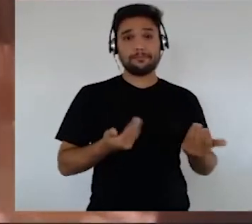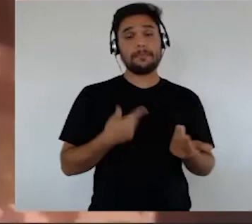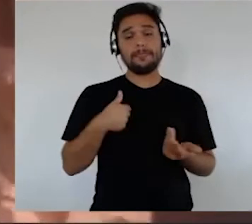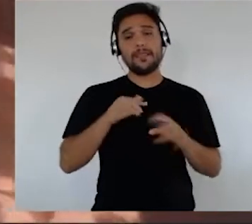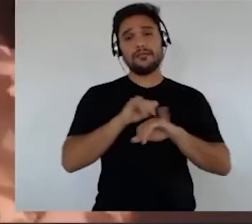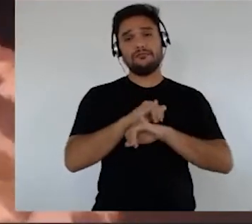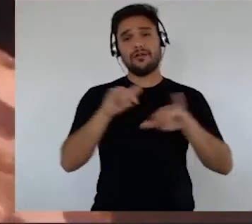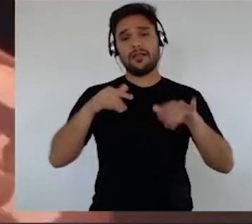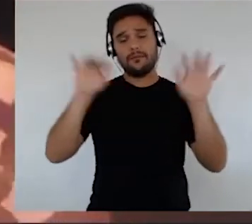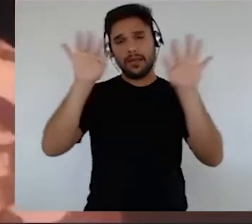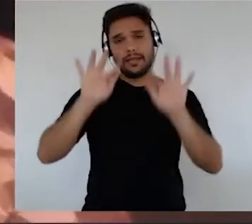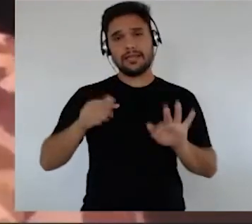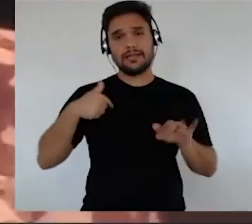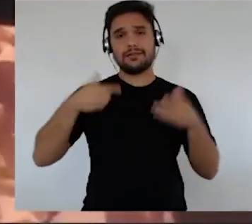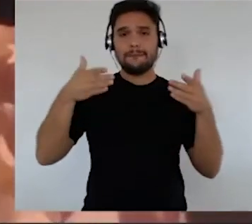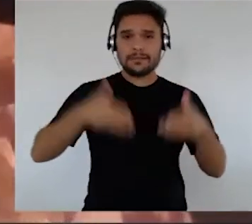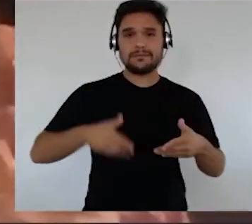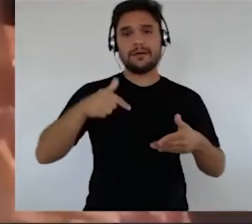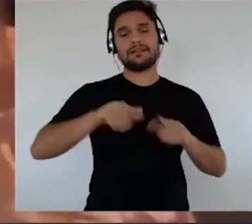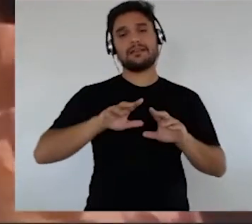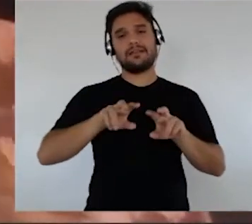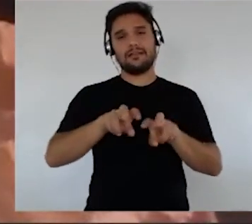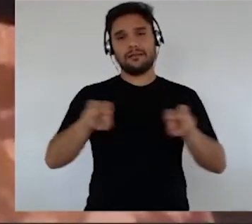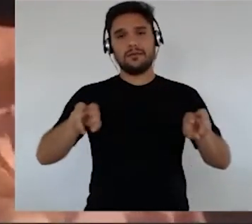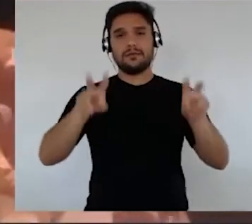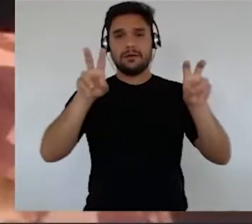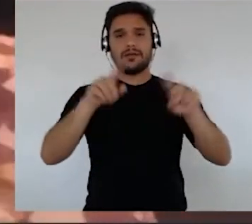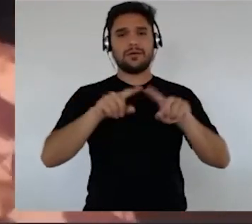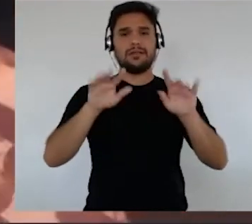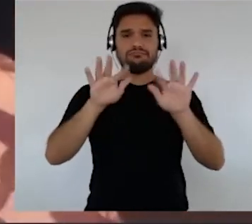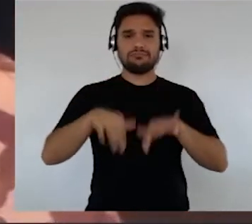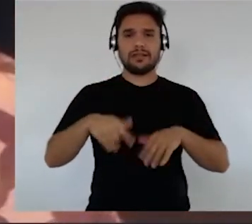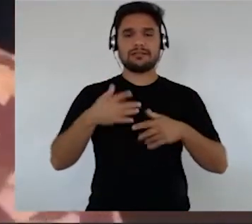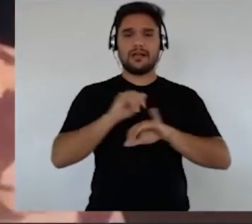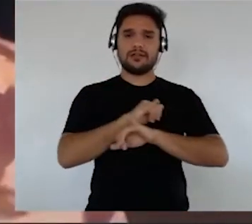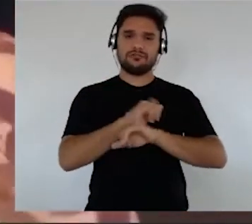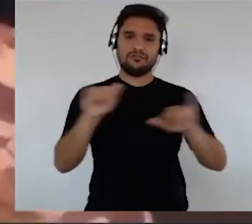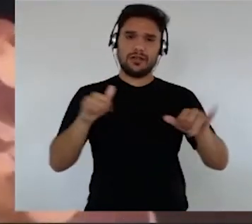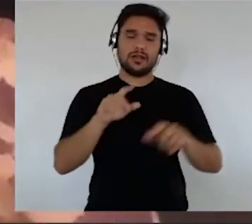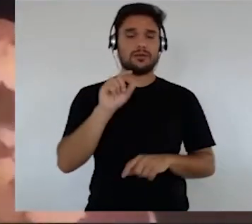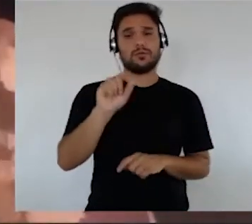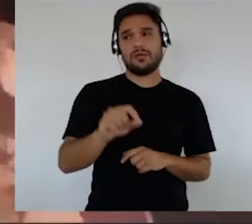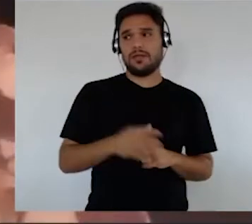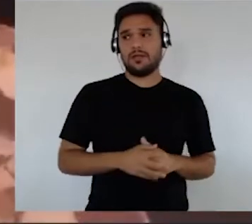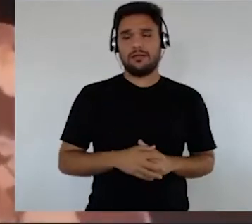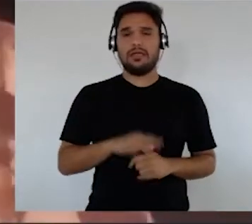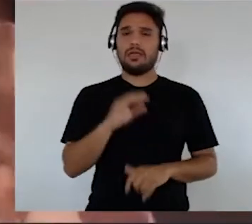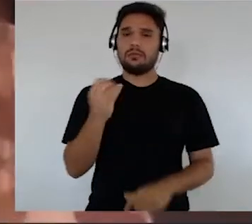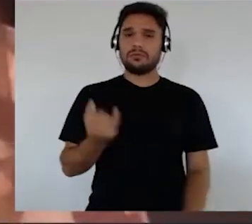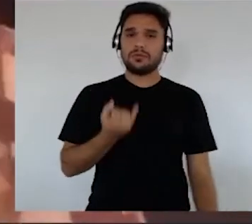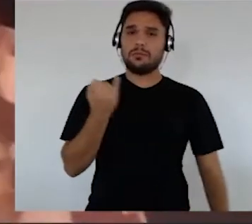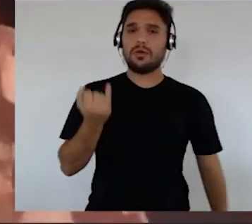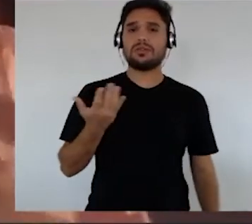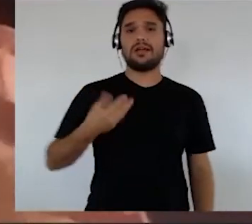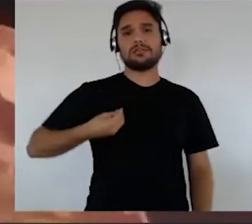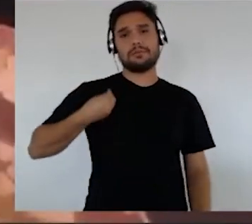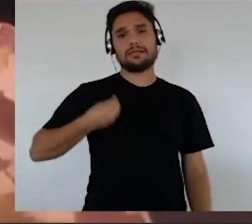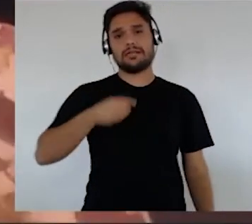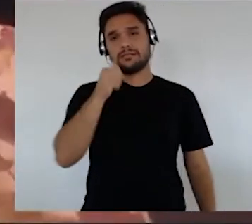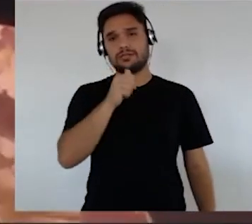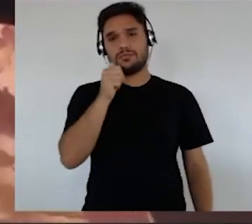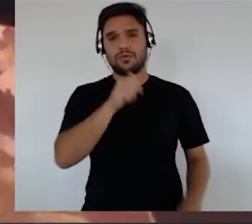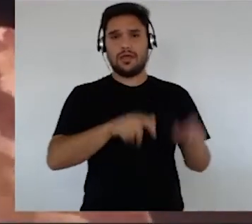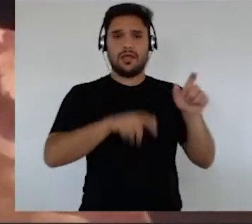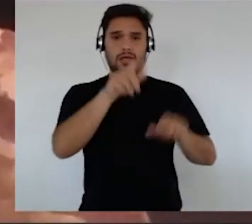alegria, né, de ter participado desse painel. E eu queria terminar aproveitando para dizer que é muito importante a presença das